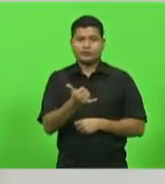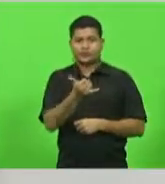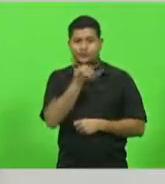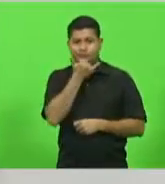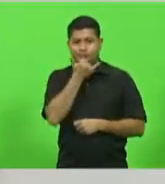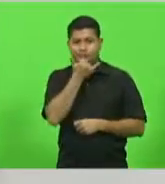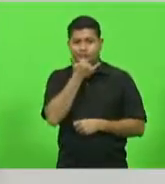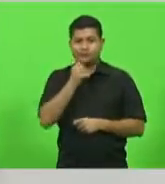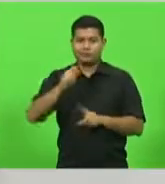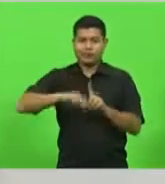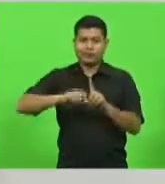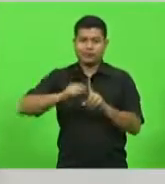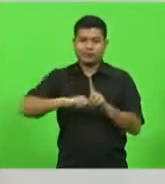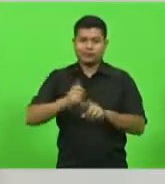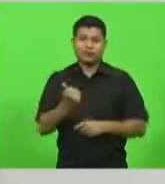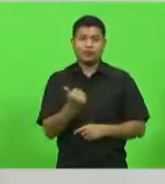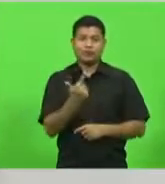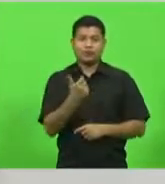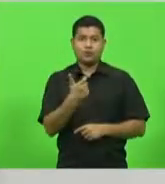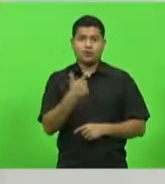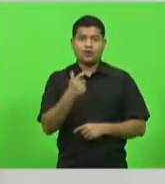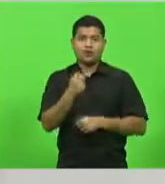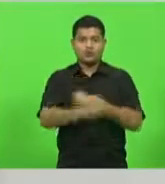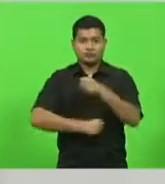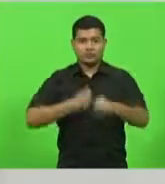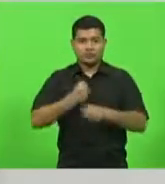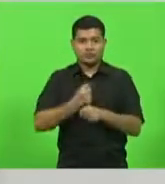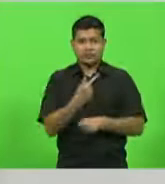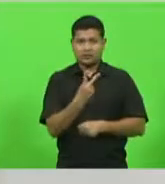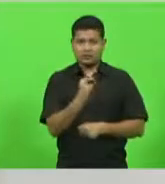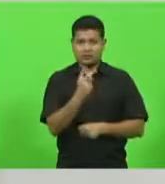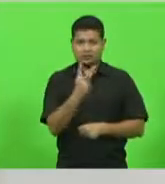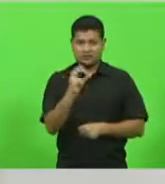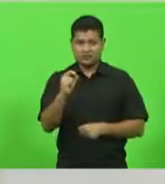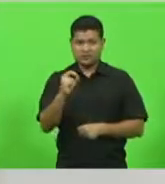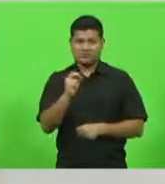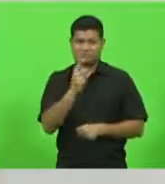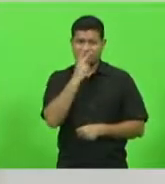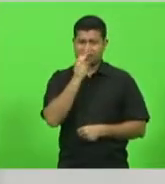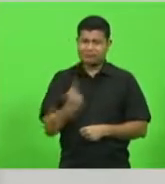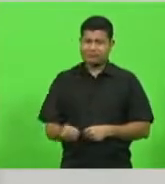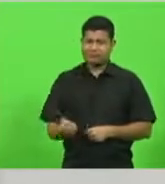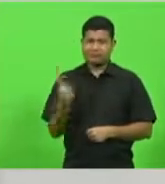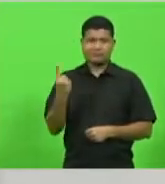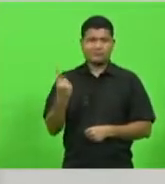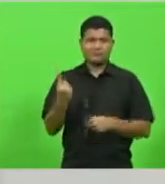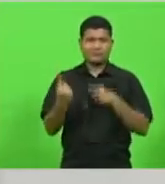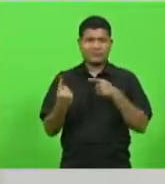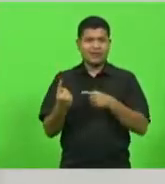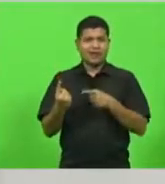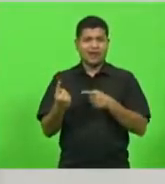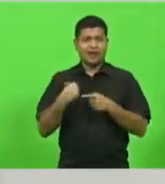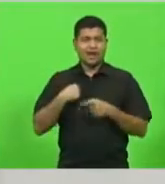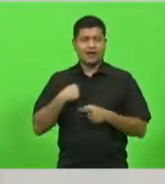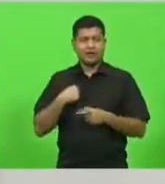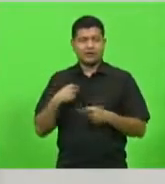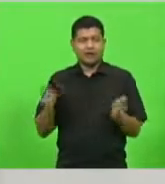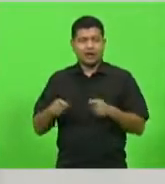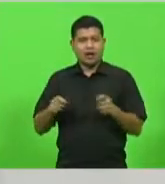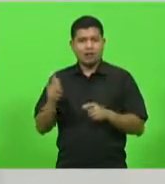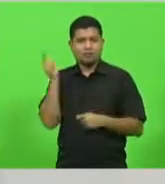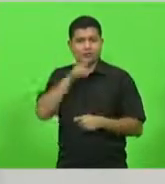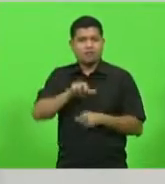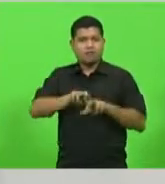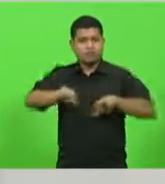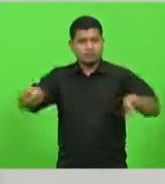12 meses do ano de 2020, parece até estranho tratá-lo como um ano de oportunidades,